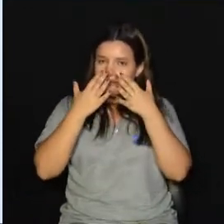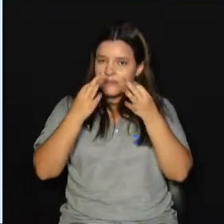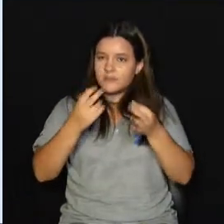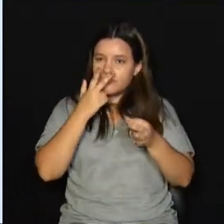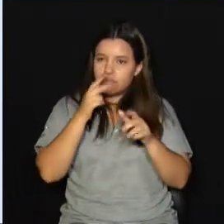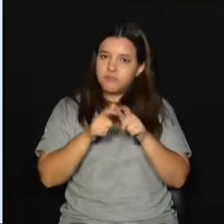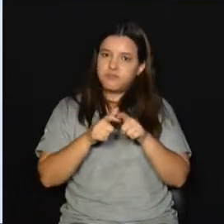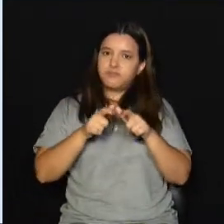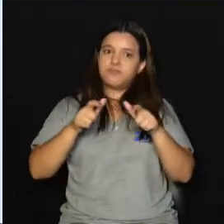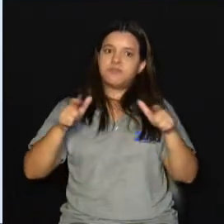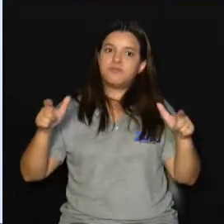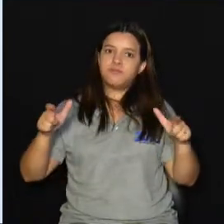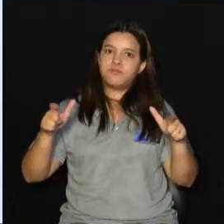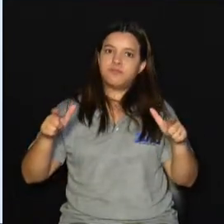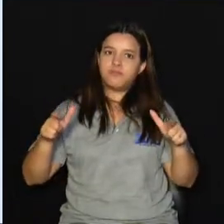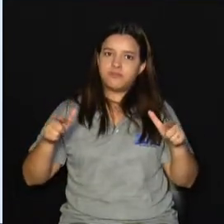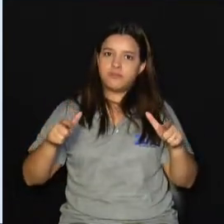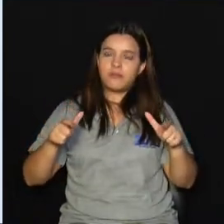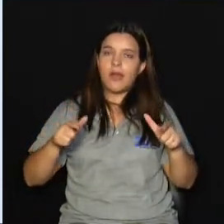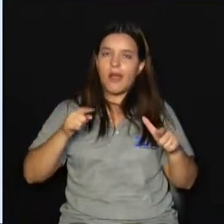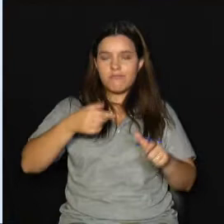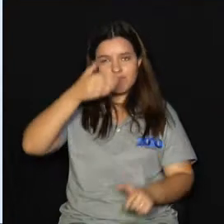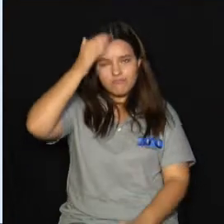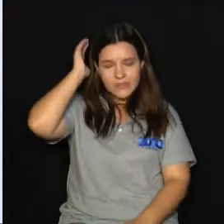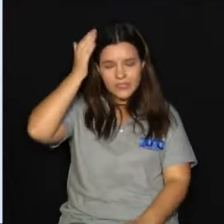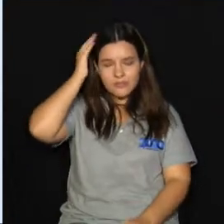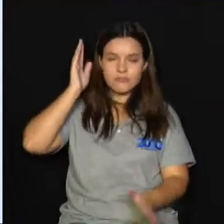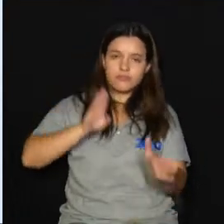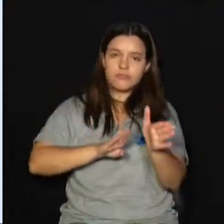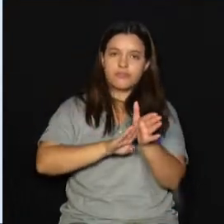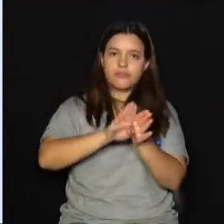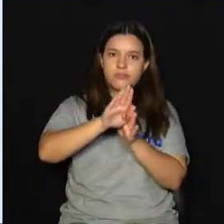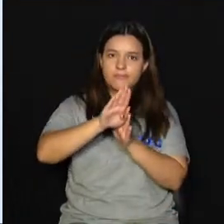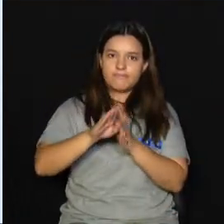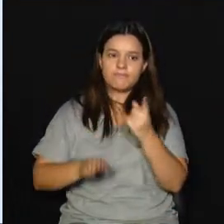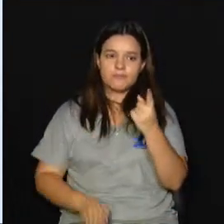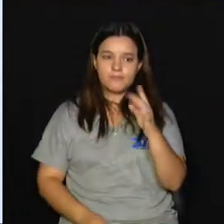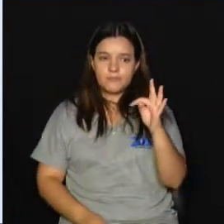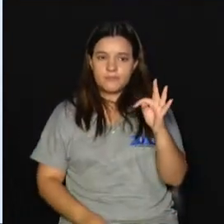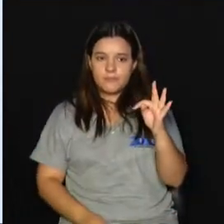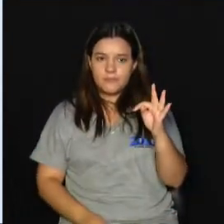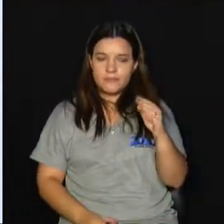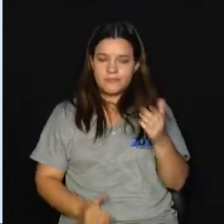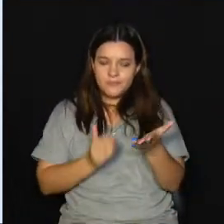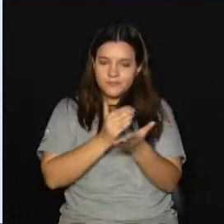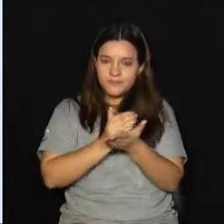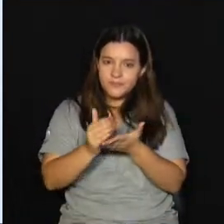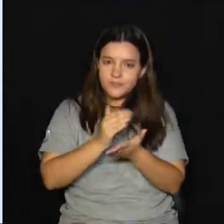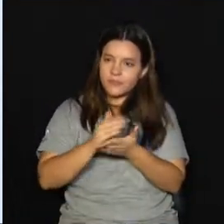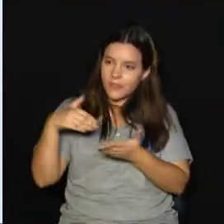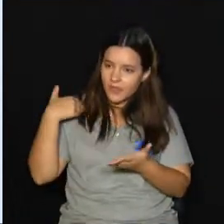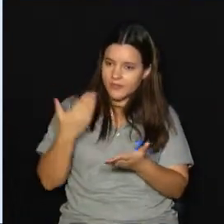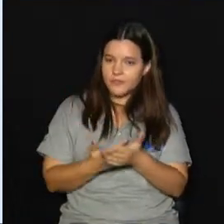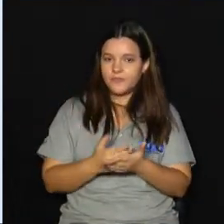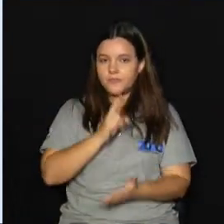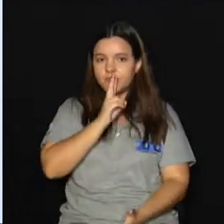crescimento muito significativo que o Dário teve do primeiro turno desde o começo, né, das campanhas até o resultado final no